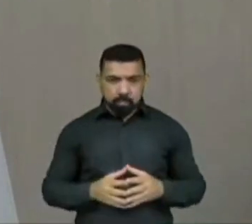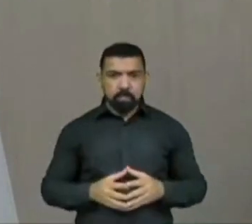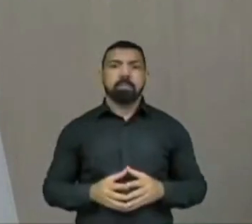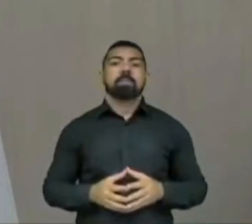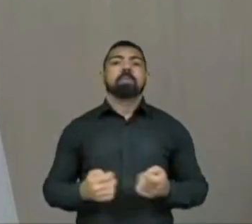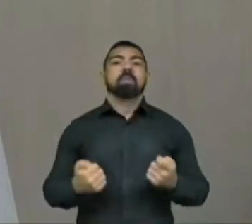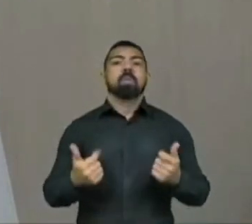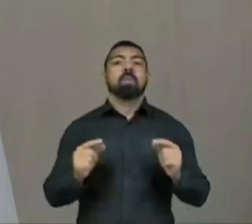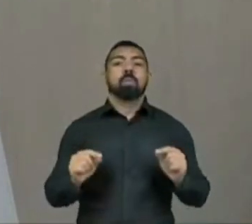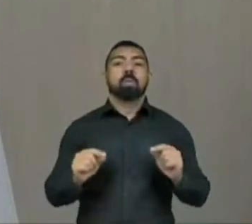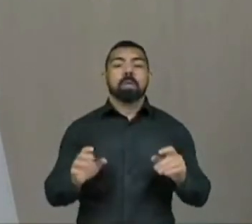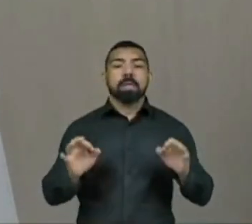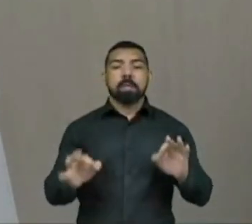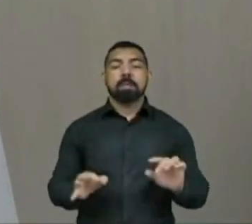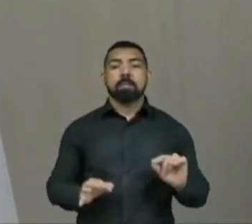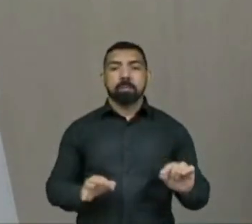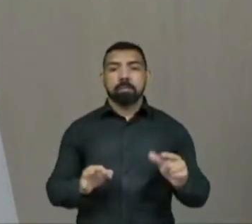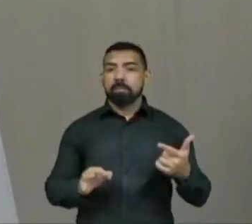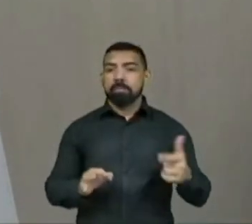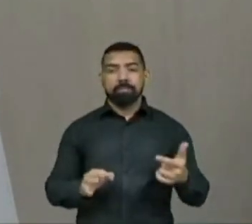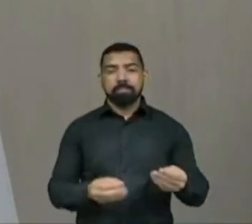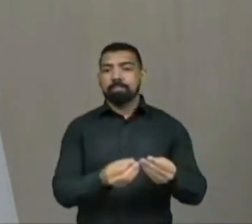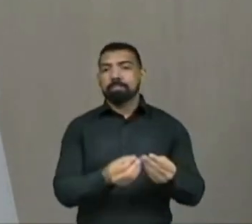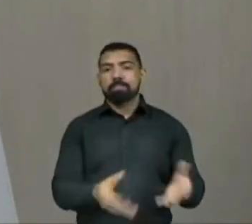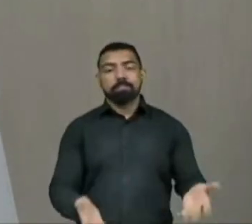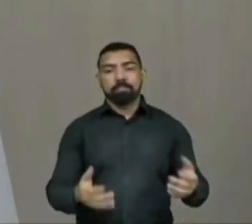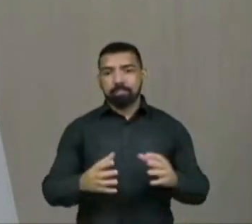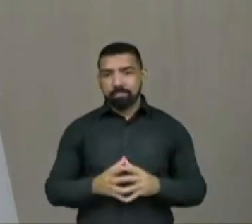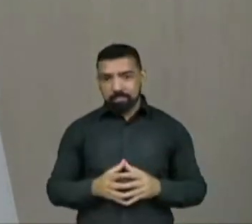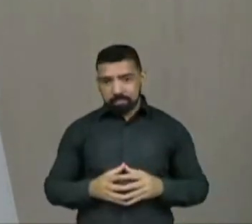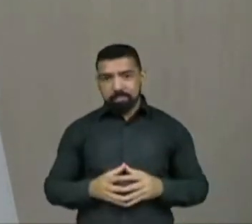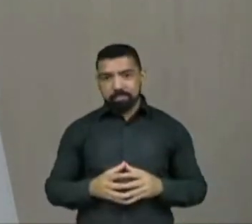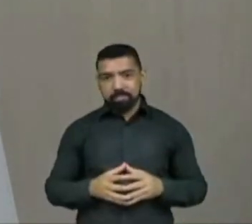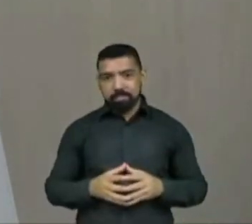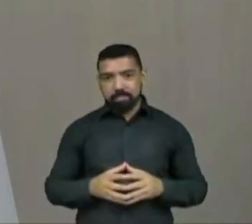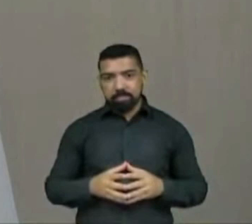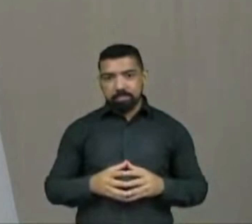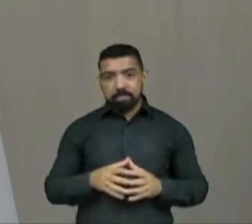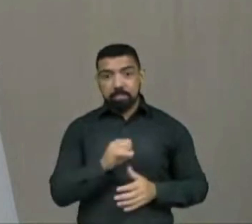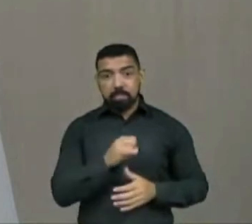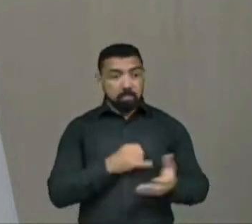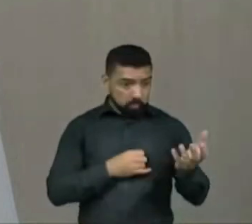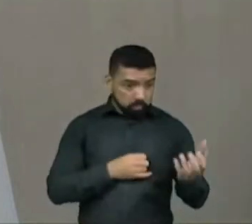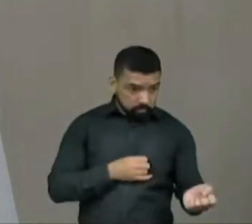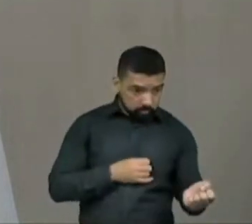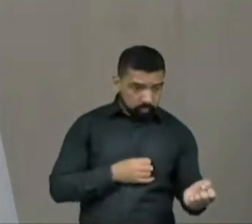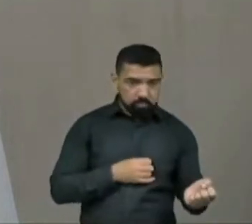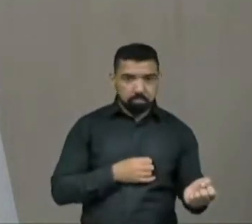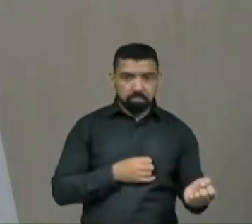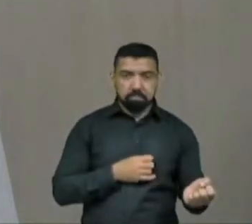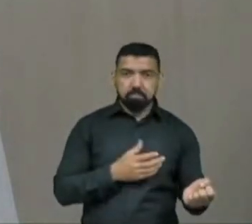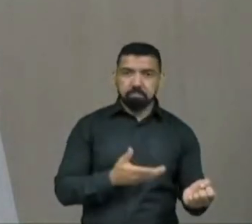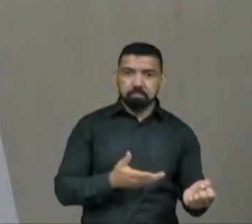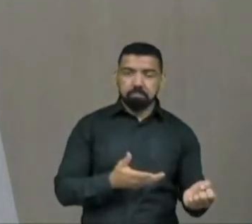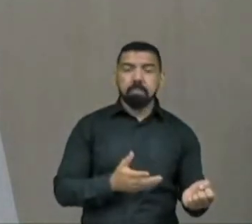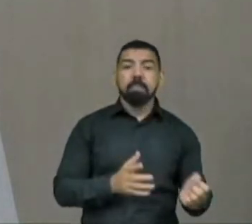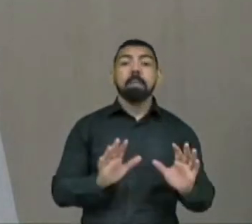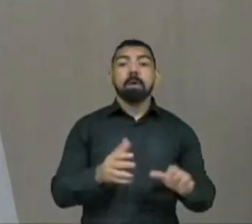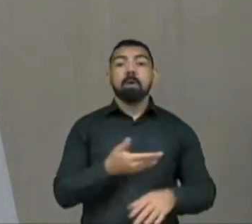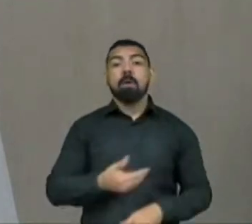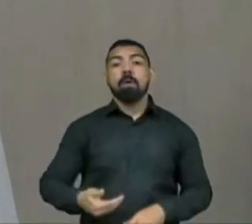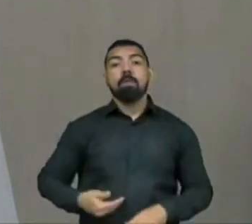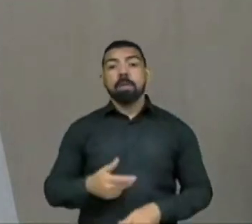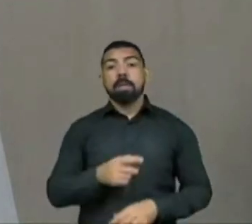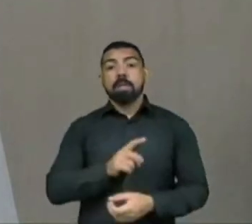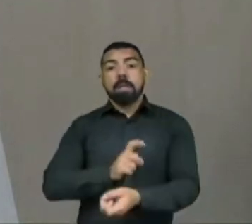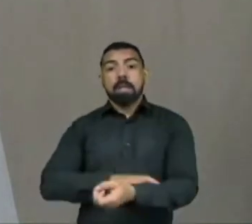que certo que não houve perda, porque ia aderir se não estava tendo perda. Mas o governador Eumano mandou uma mensagem para essa